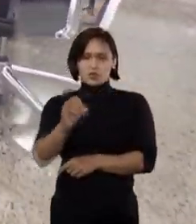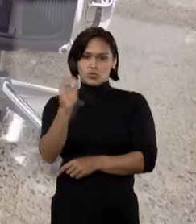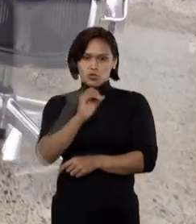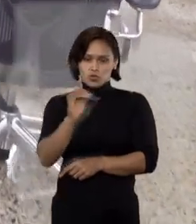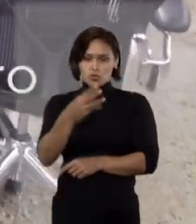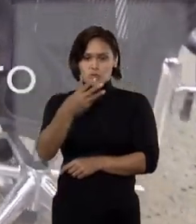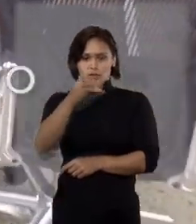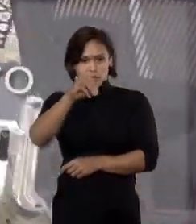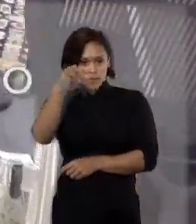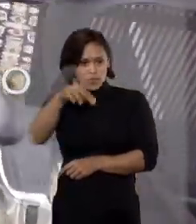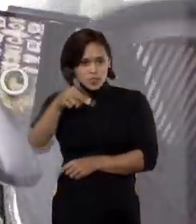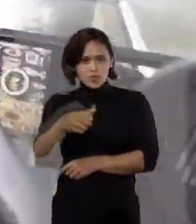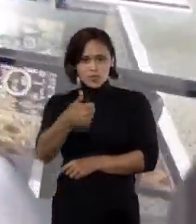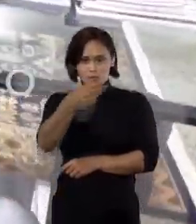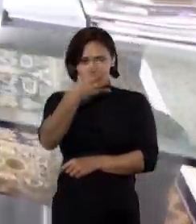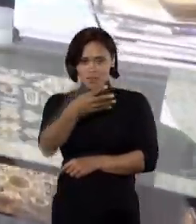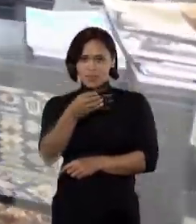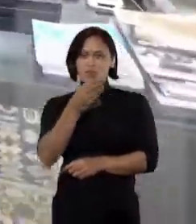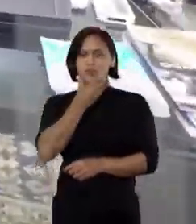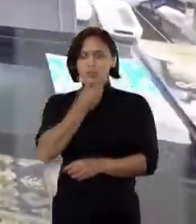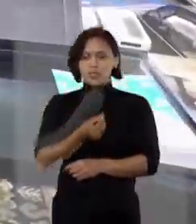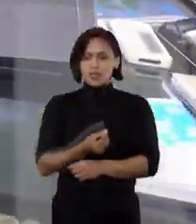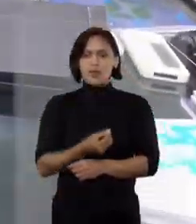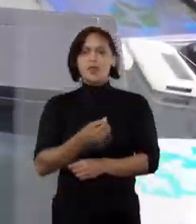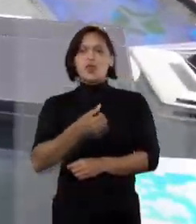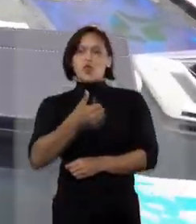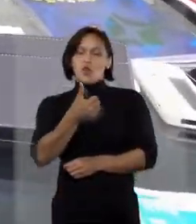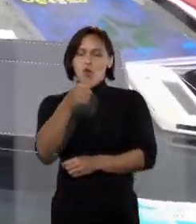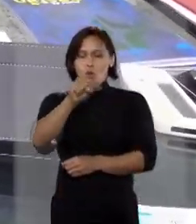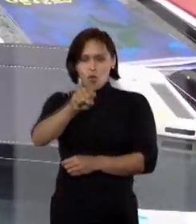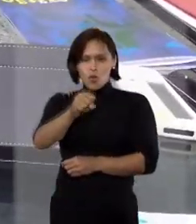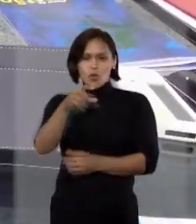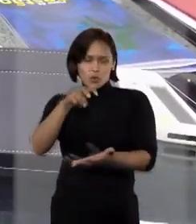30 de novembro e 14 de dezembro, sempre de 8h30 às